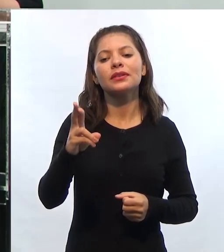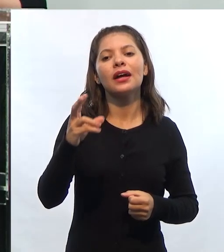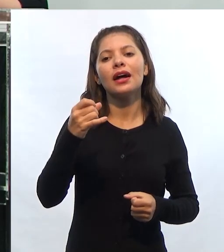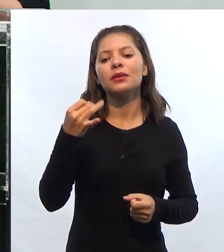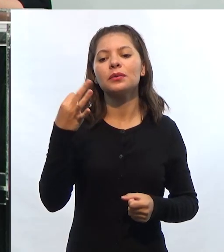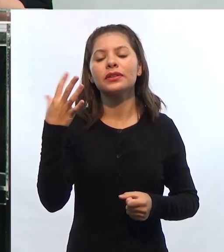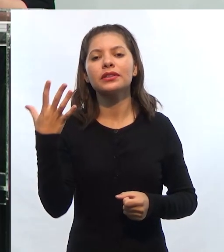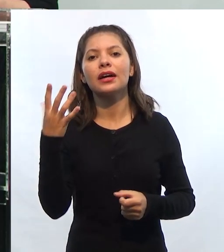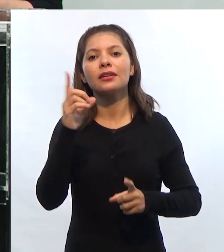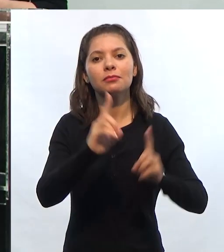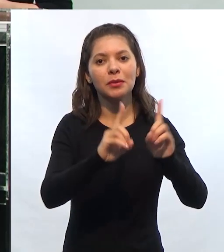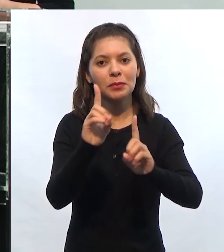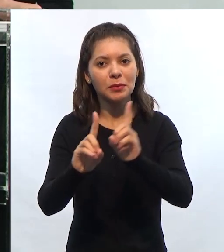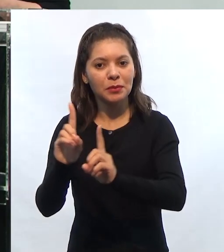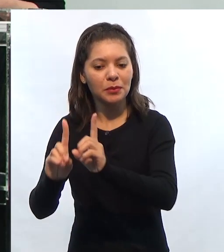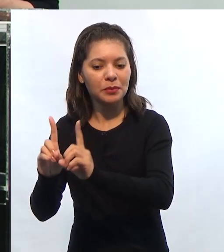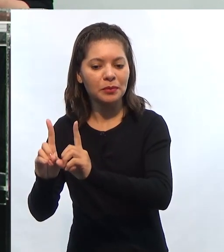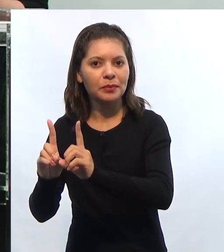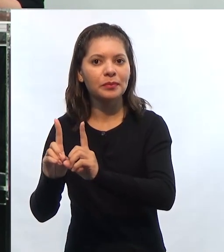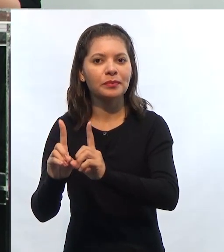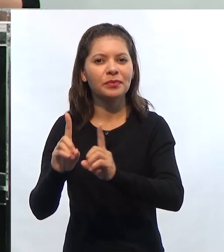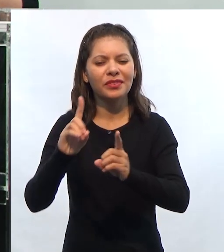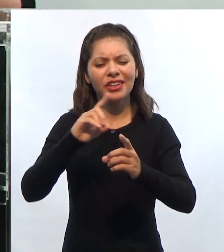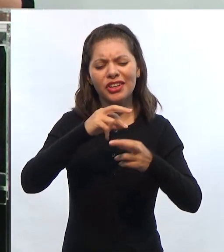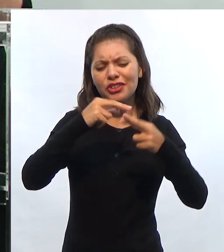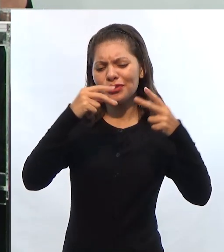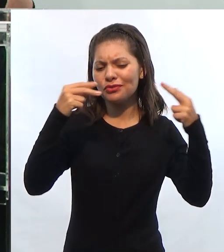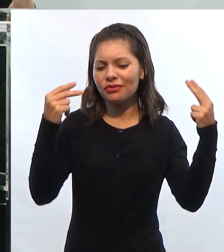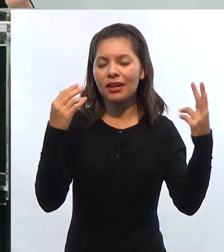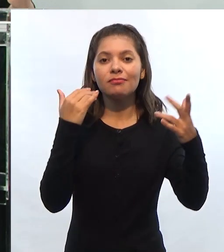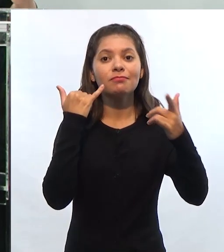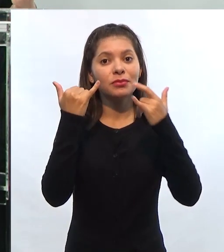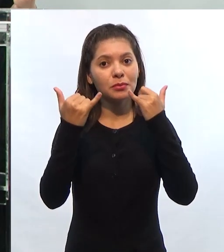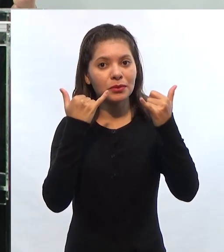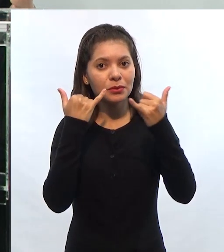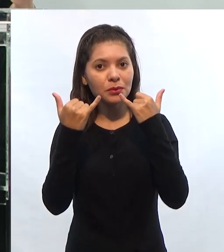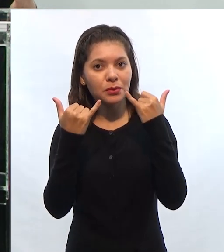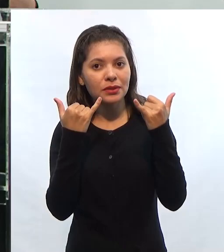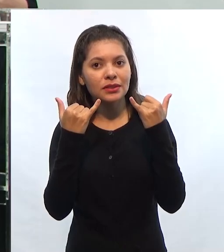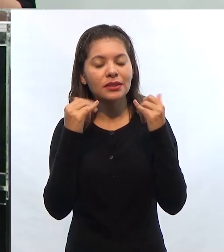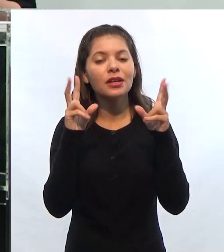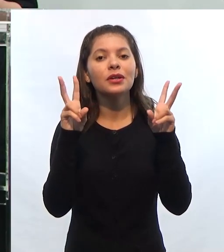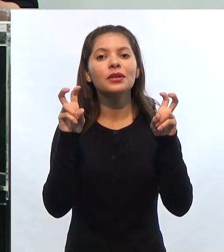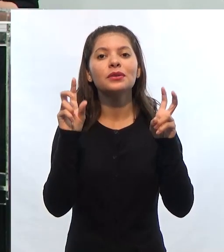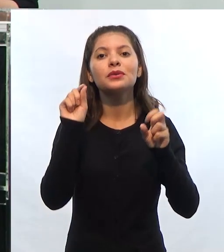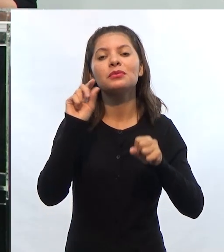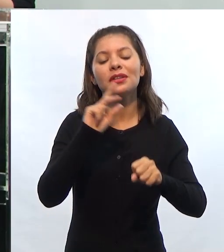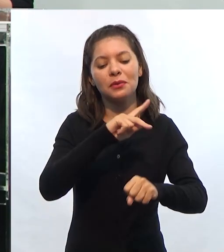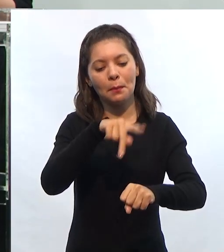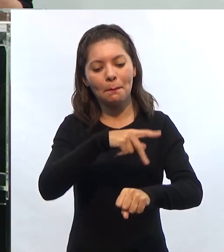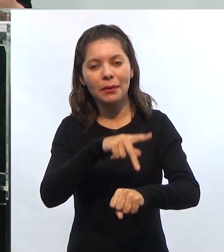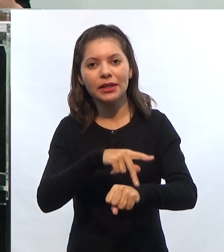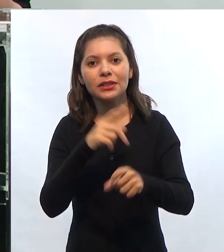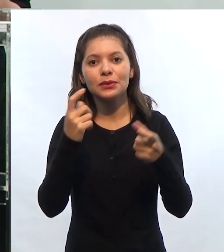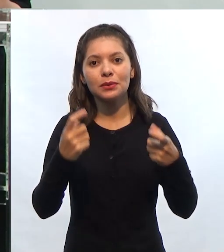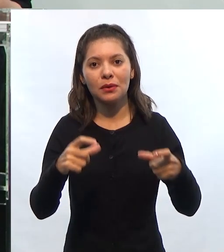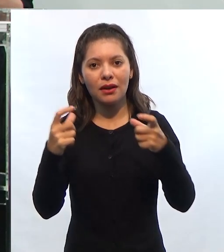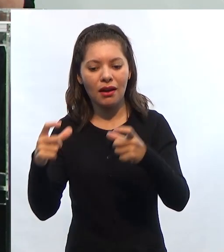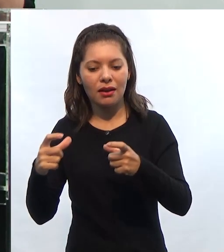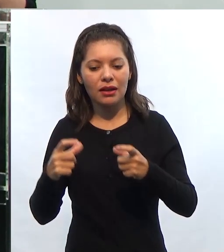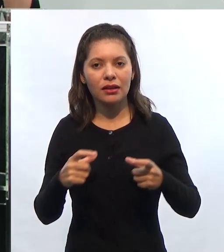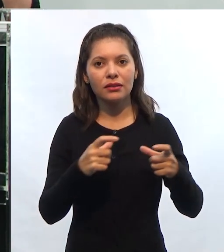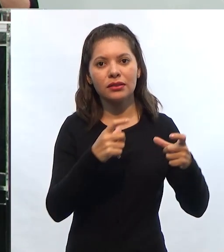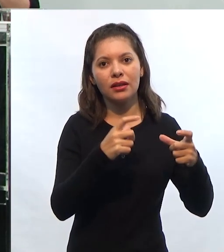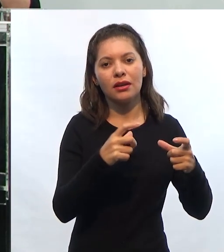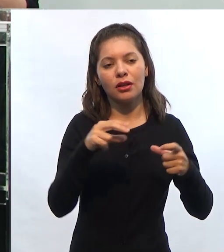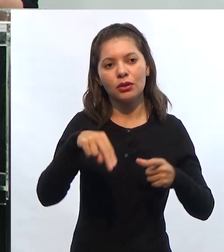os resultados do censo, porque o censo ele traz uma série de informações sobre o país, né, e